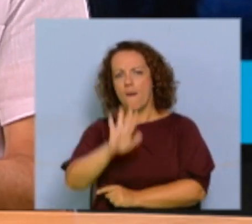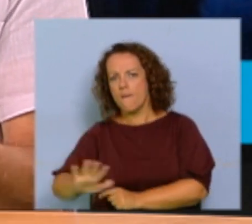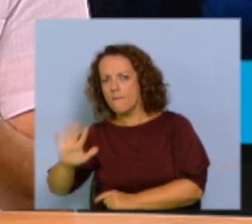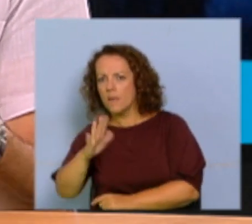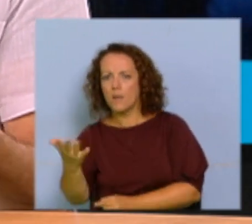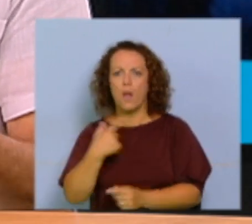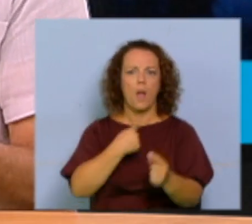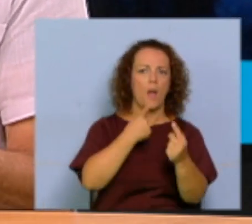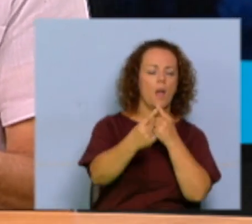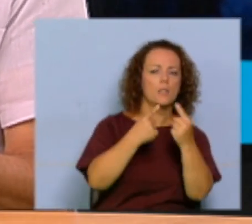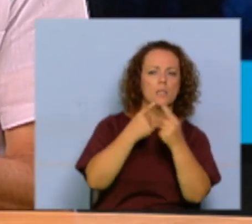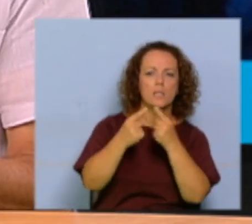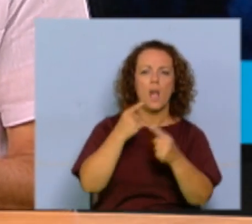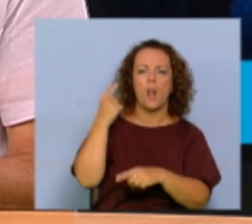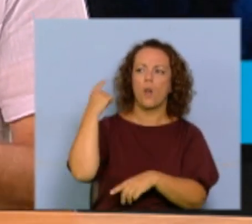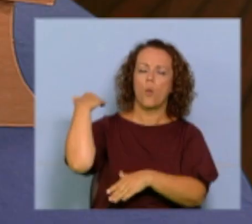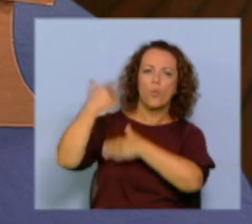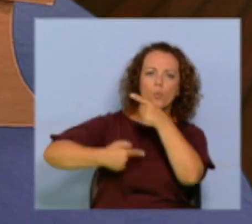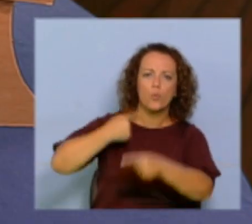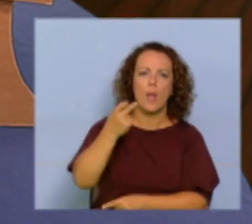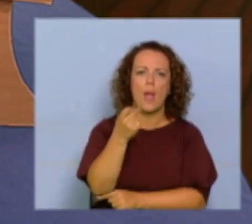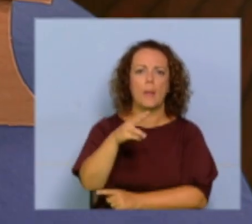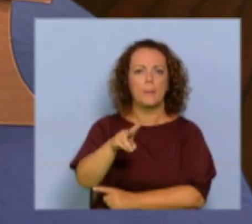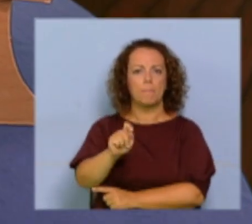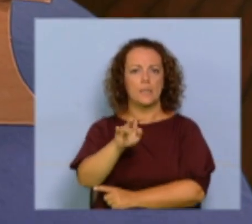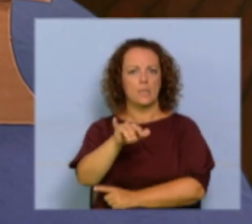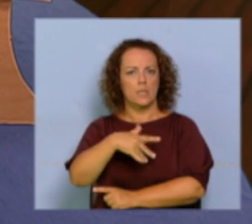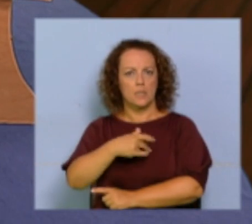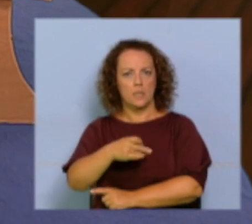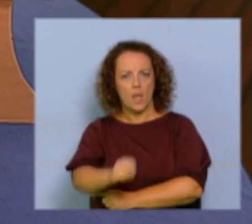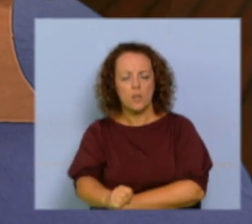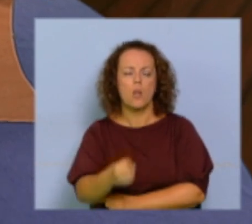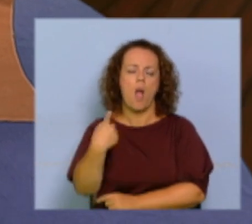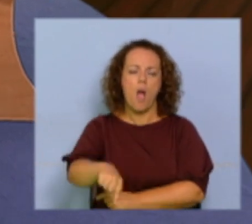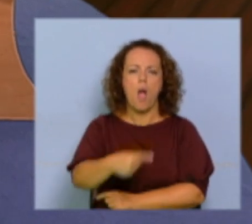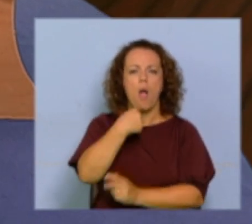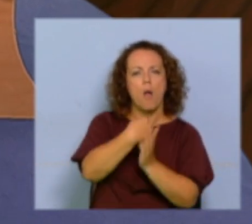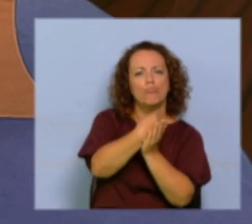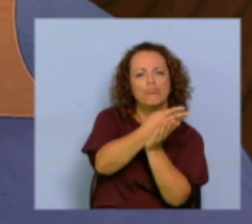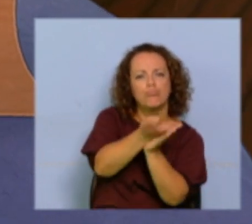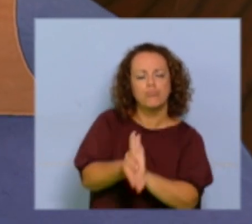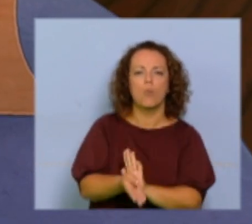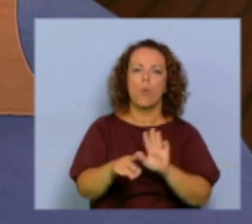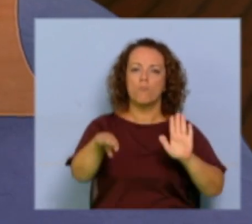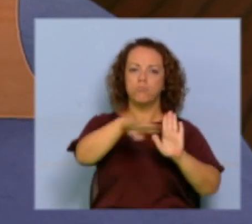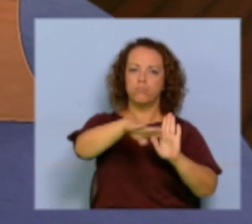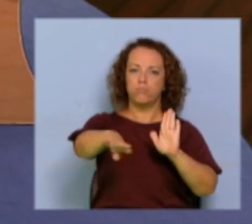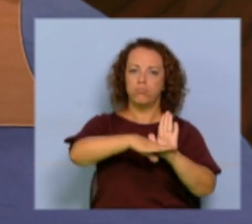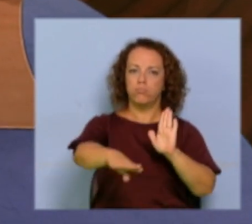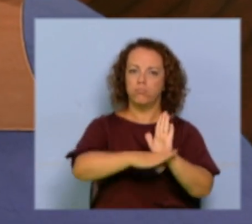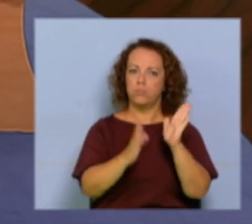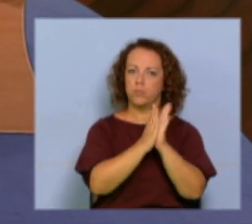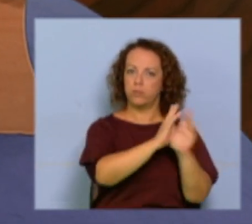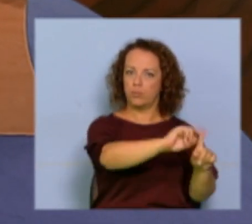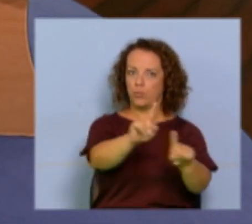as religiões tradicionais ameríndias. Portanto, há um leque muito grande de matrizes religiosas com as quais é